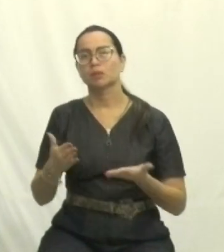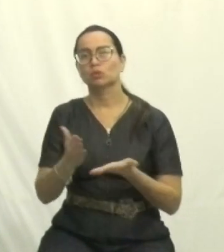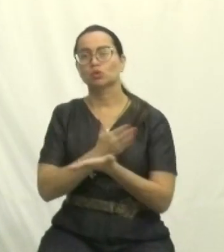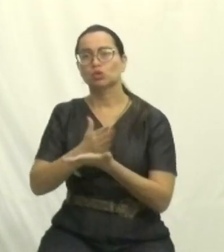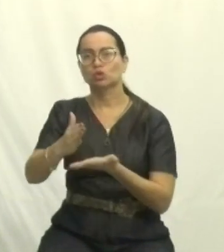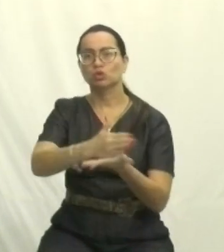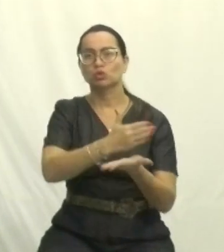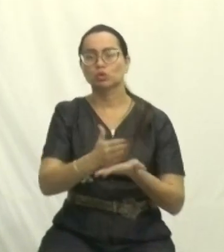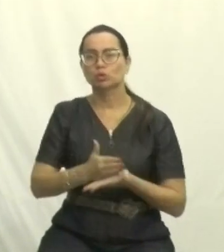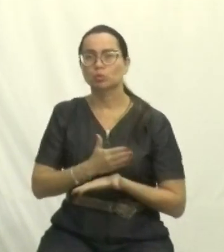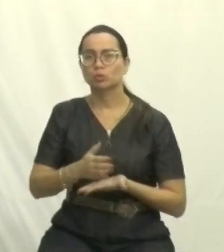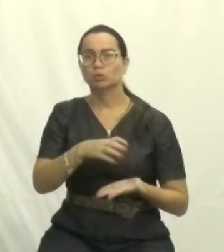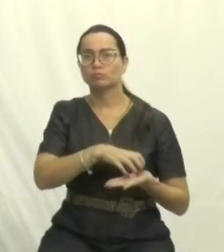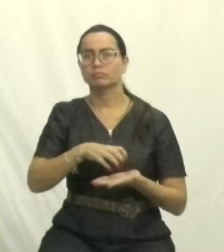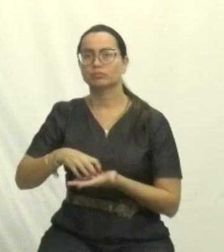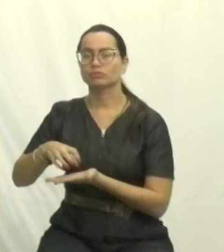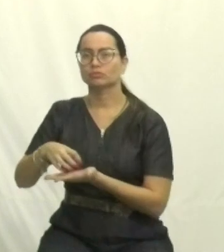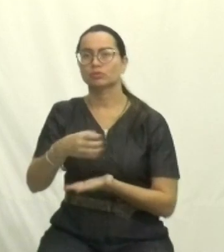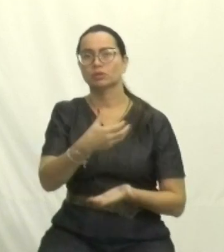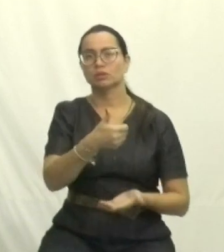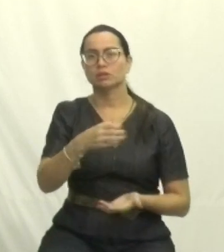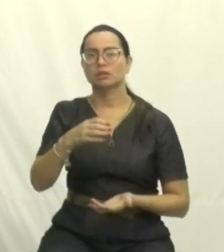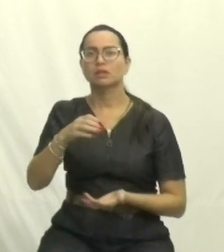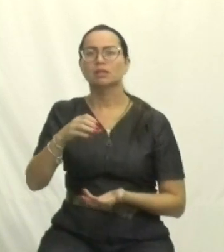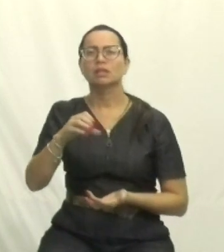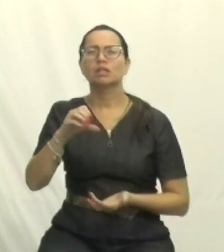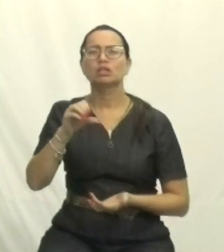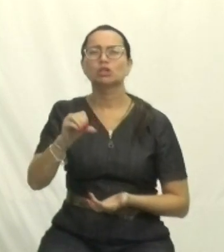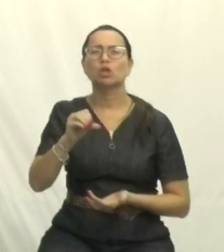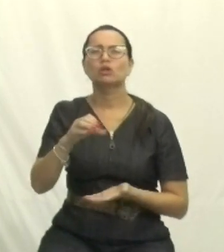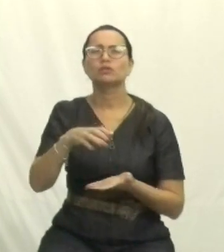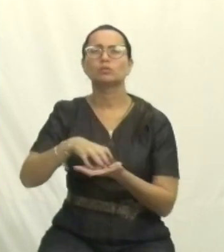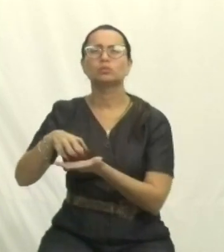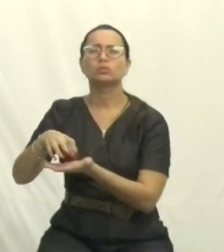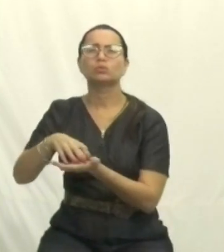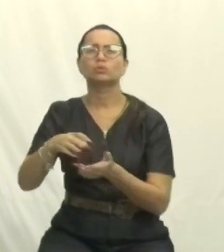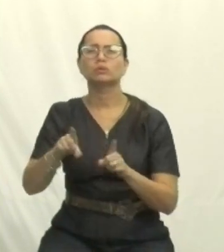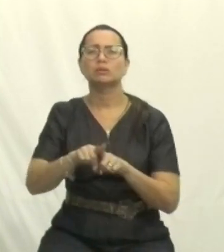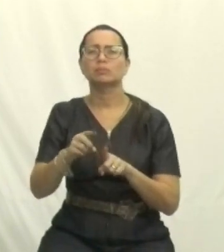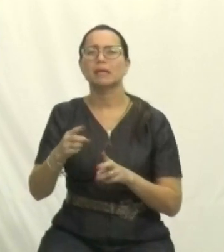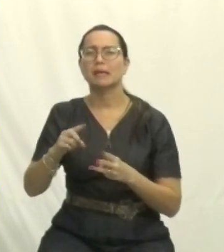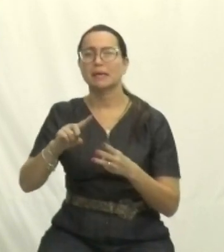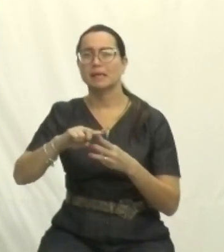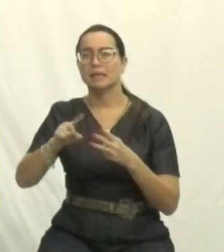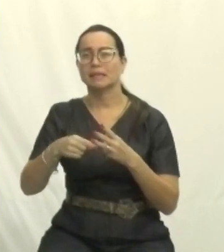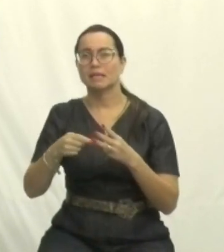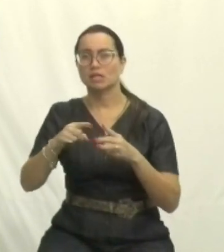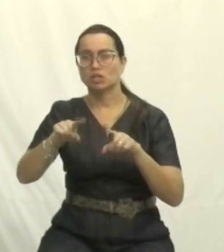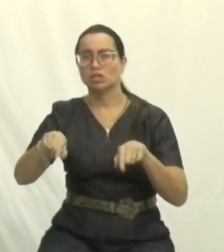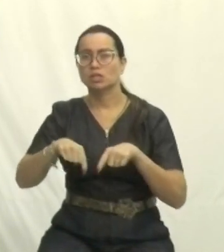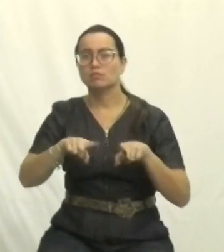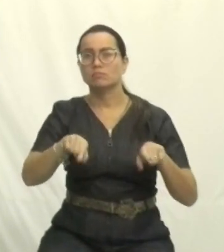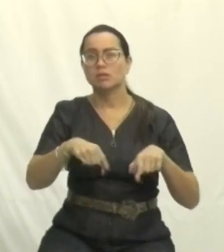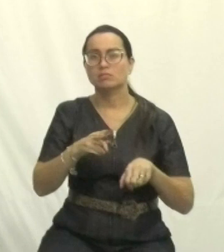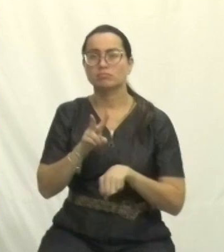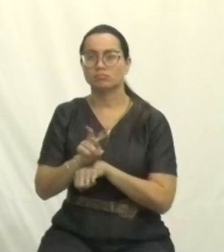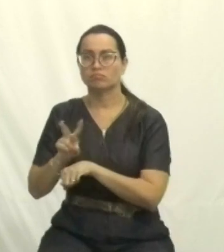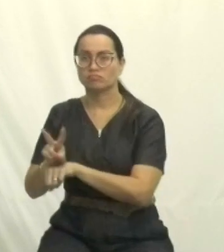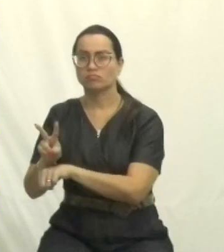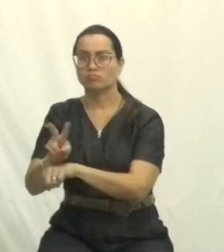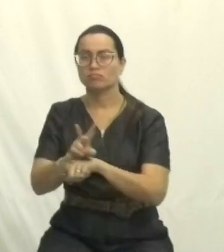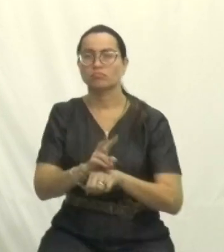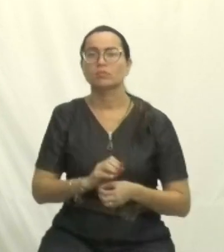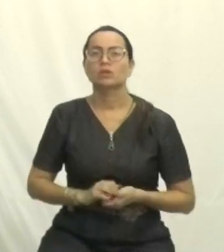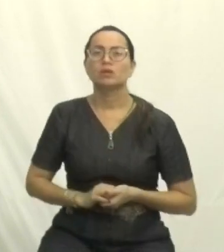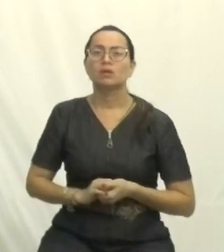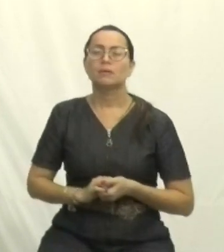3 escritórios aí de análise e vistoria. Pode passar. E onde que o Corpo